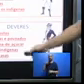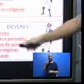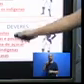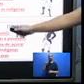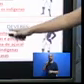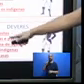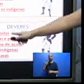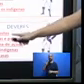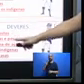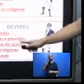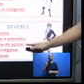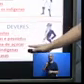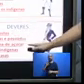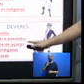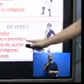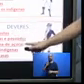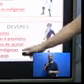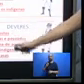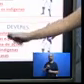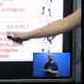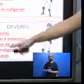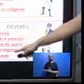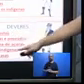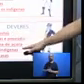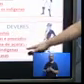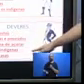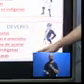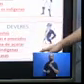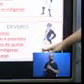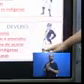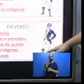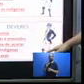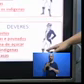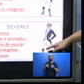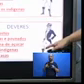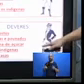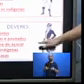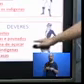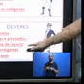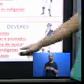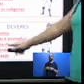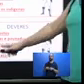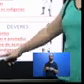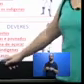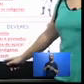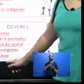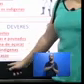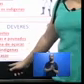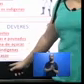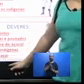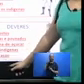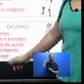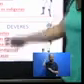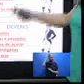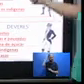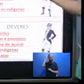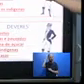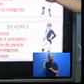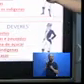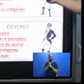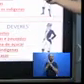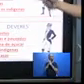imposto. Fundar vilas e povoados, combater indígenas e construir casas.